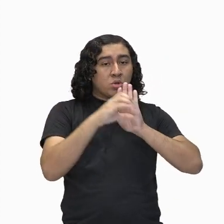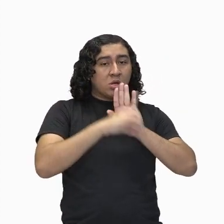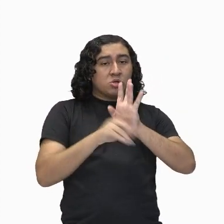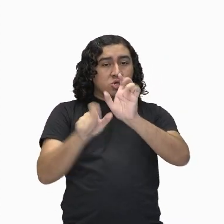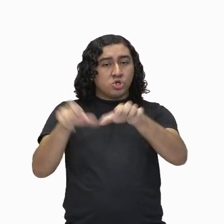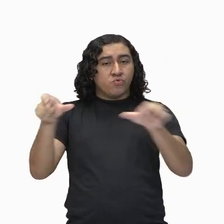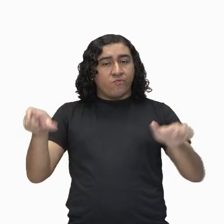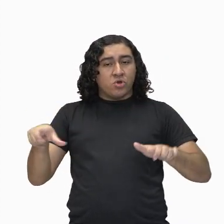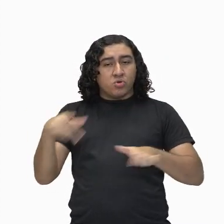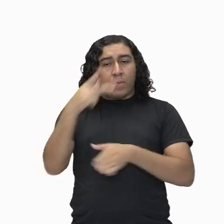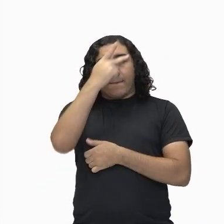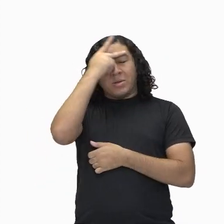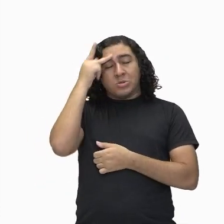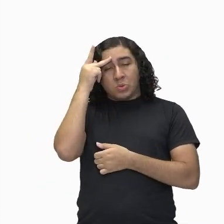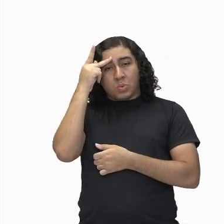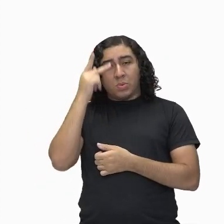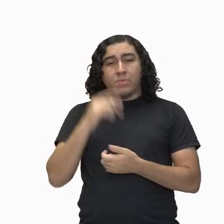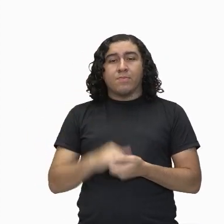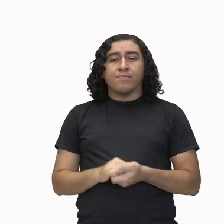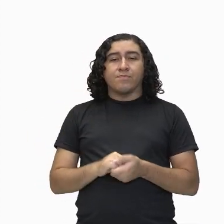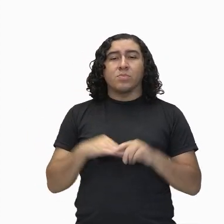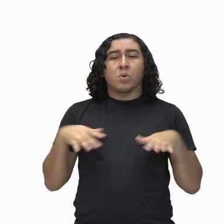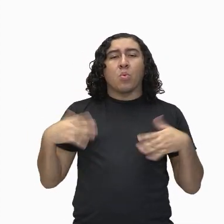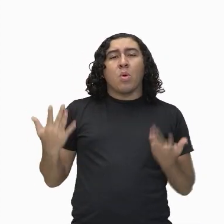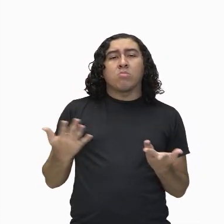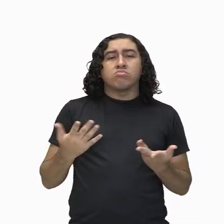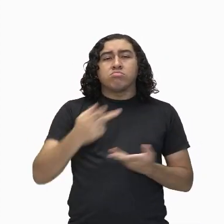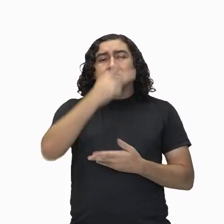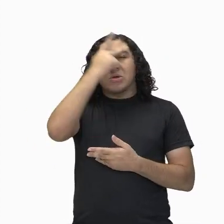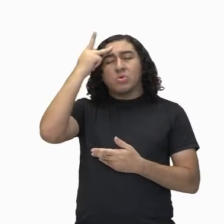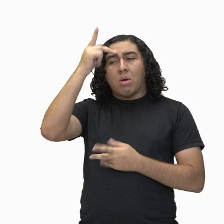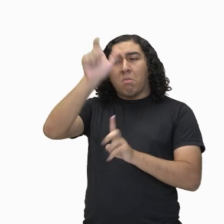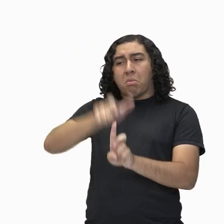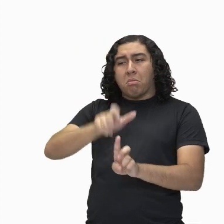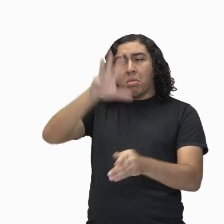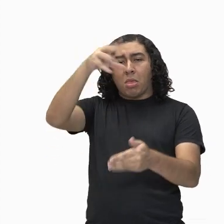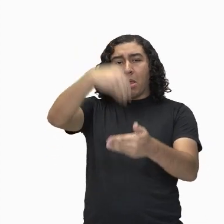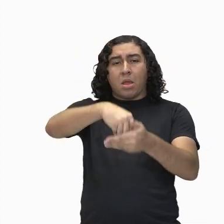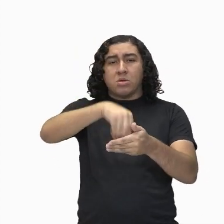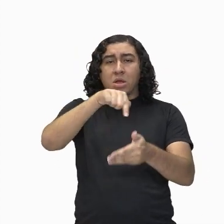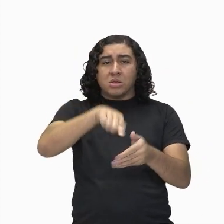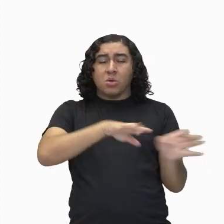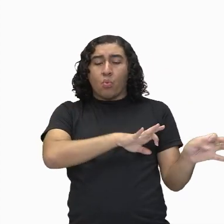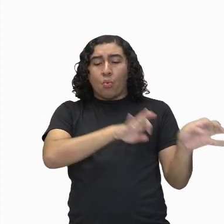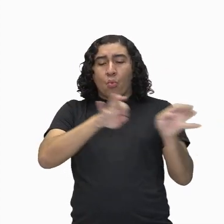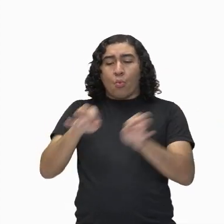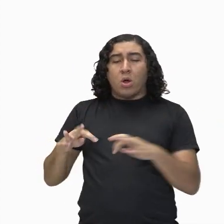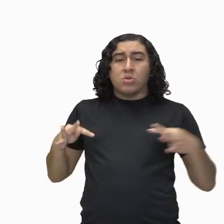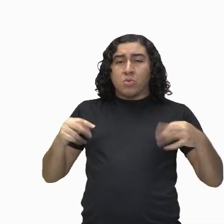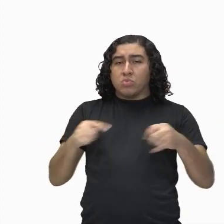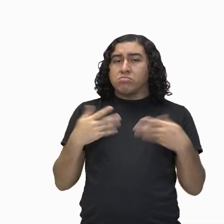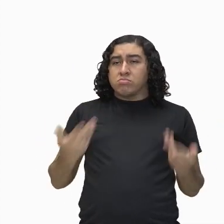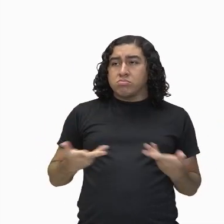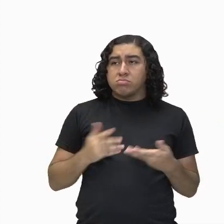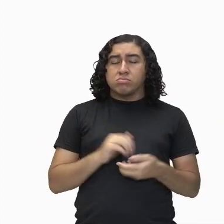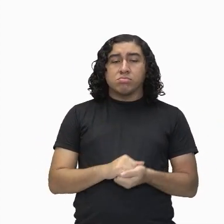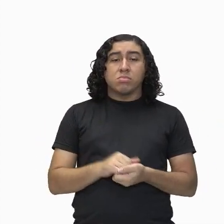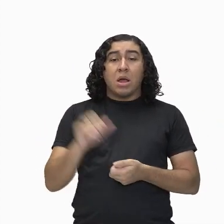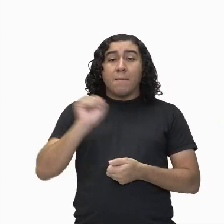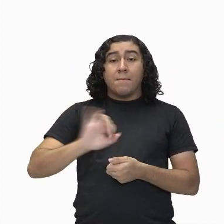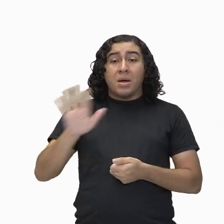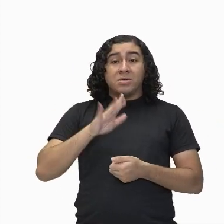é a ideia do indivíduo? Quem é o indivíduo nesse processo todo aí? Olha só essa